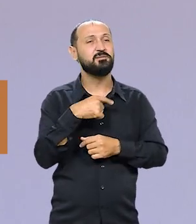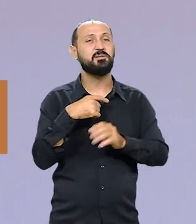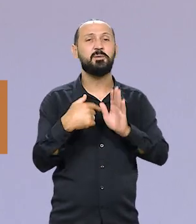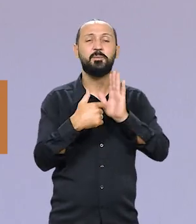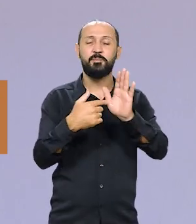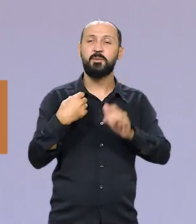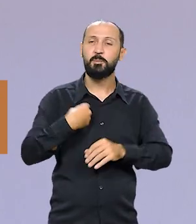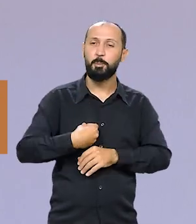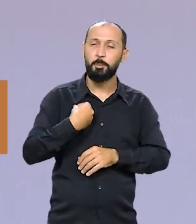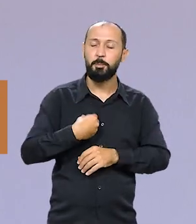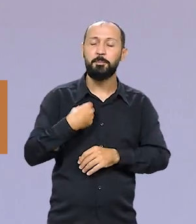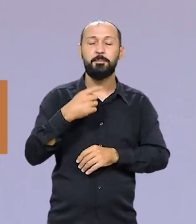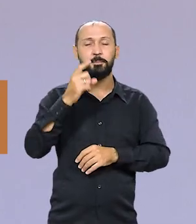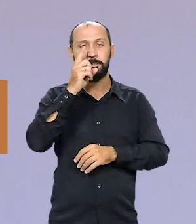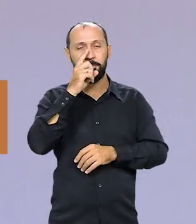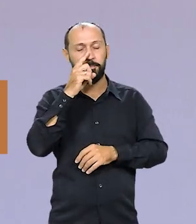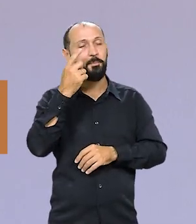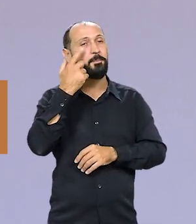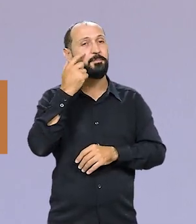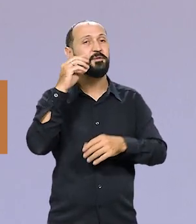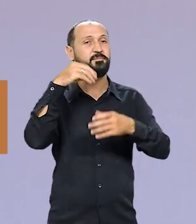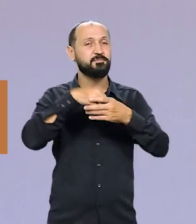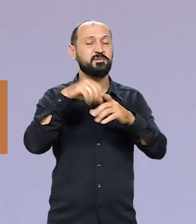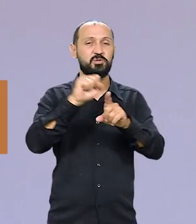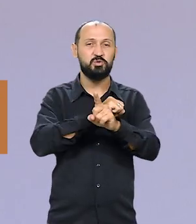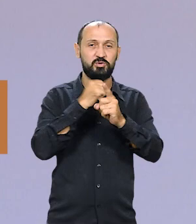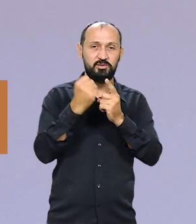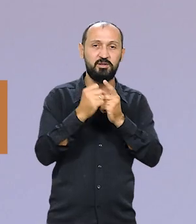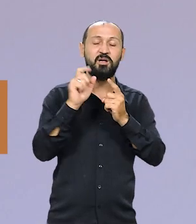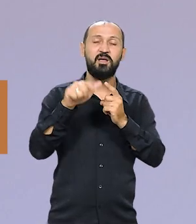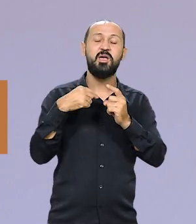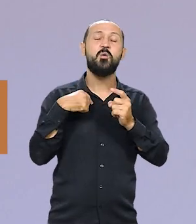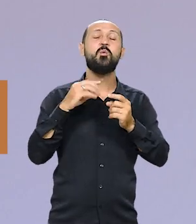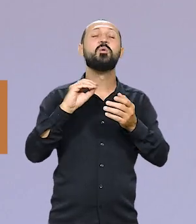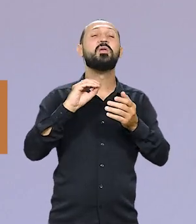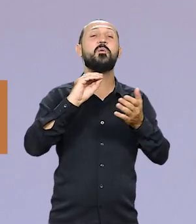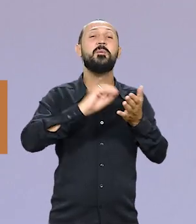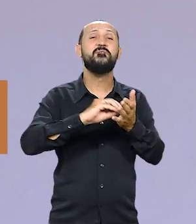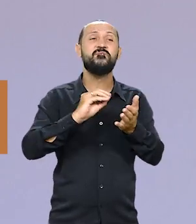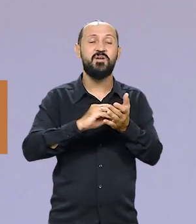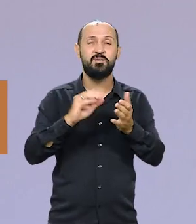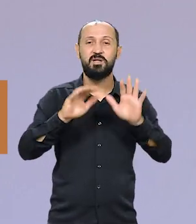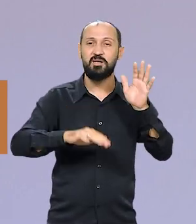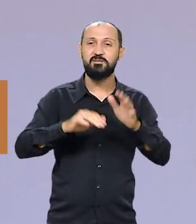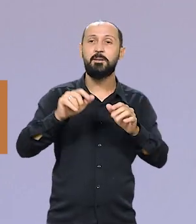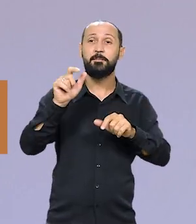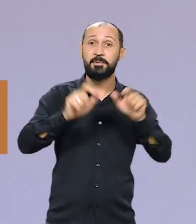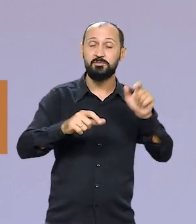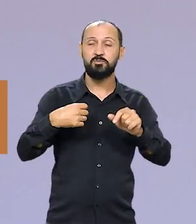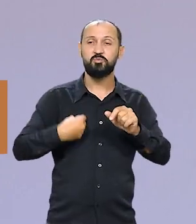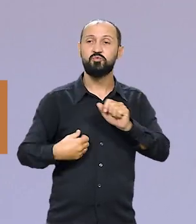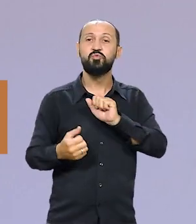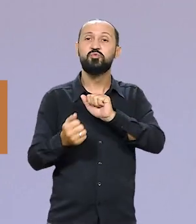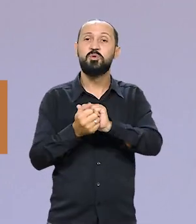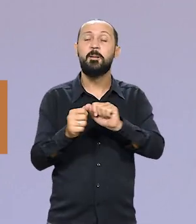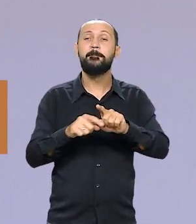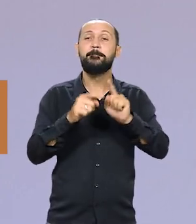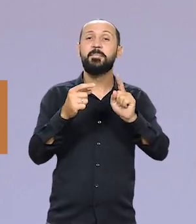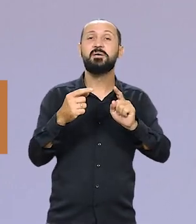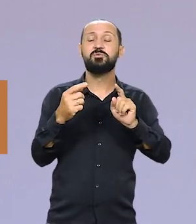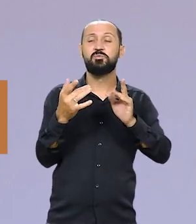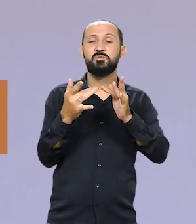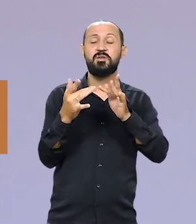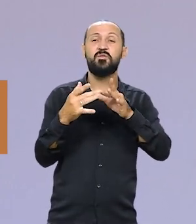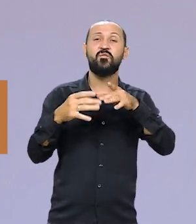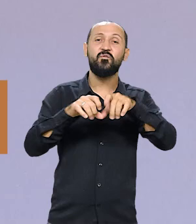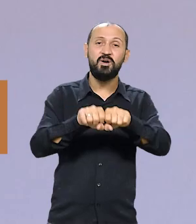né? Portanto, a presença paterna, materna, o que a gente também vê na socioeducação é uma ausência disso. Às vezes a pessoa é até presente,